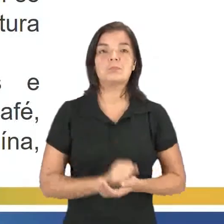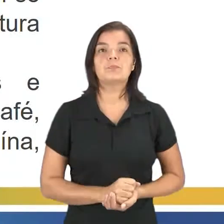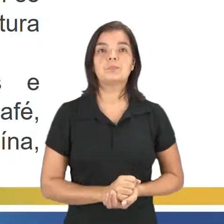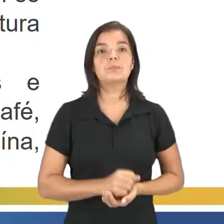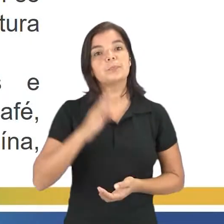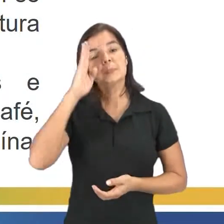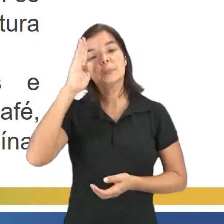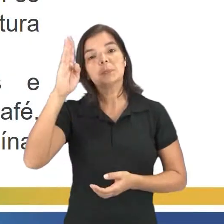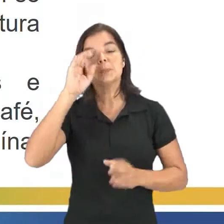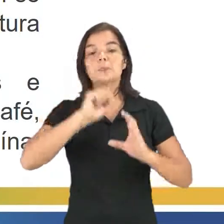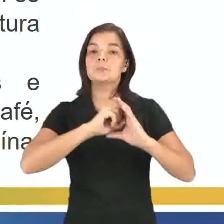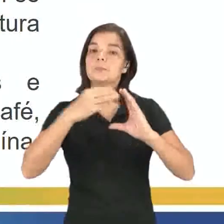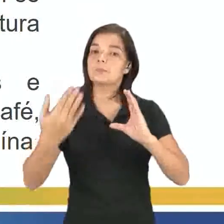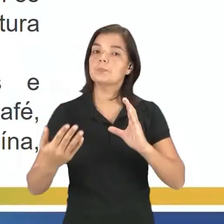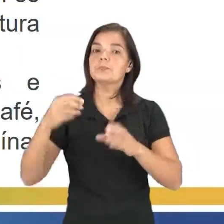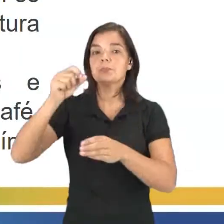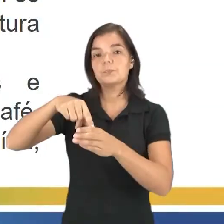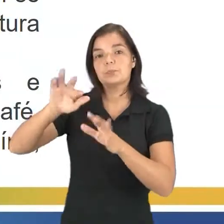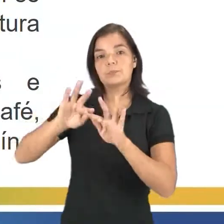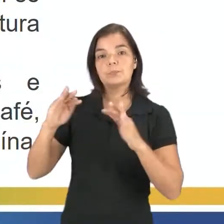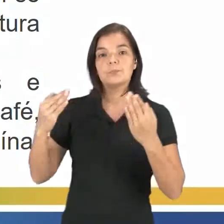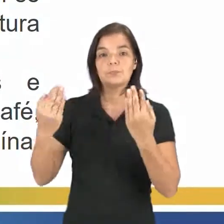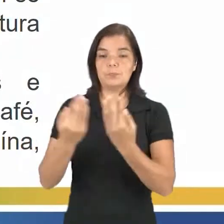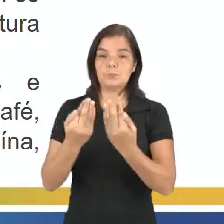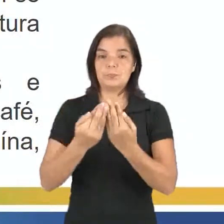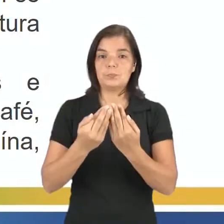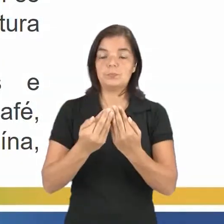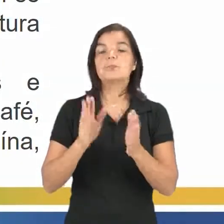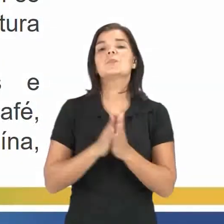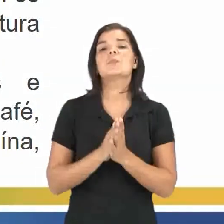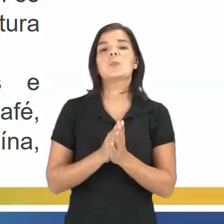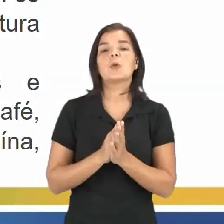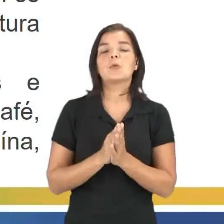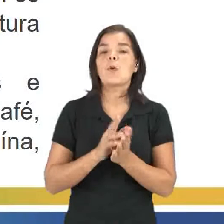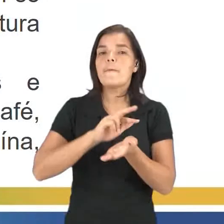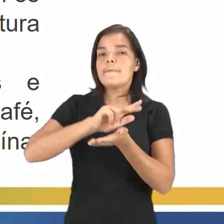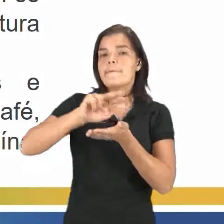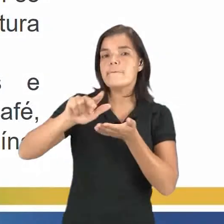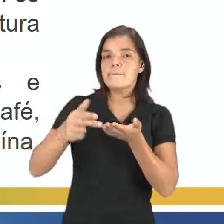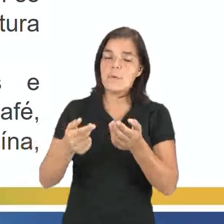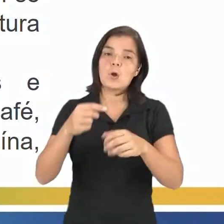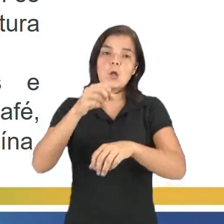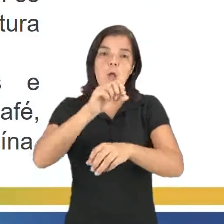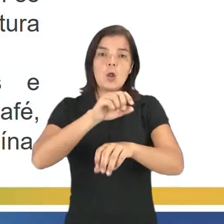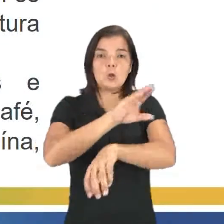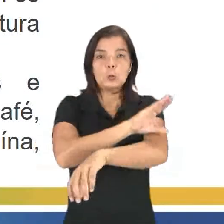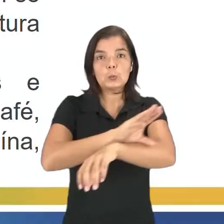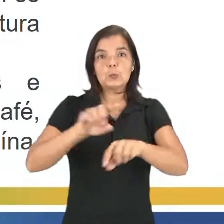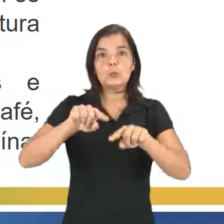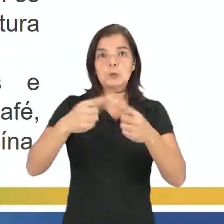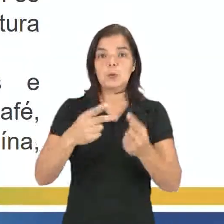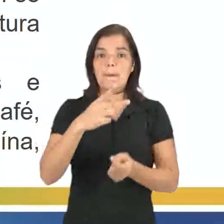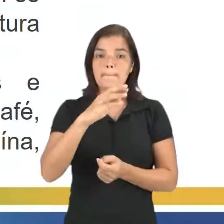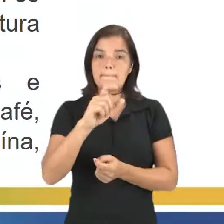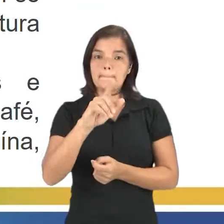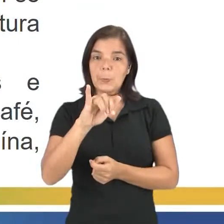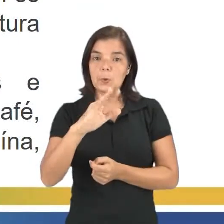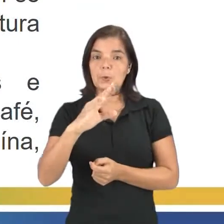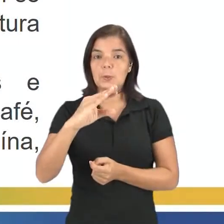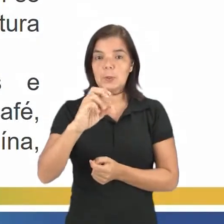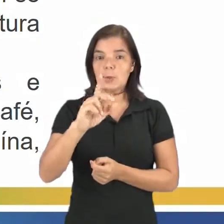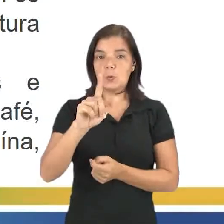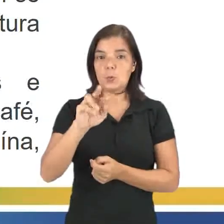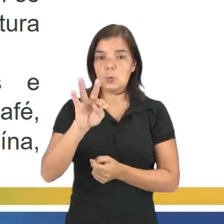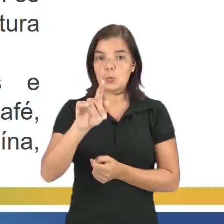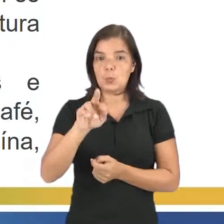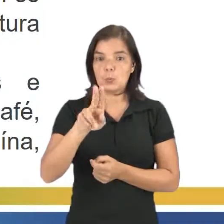A principal característica da agricultura familiar está associada à policultura. O que é a policultura, né? Quando a gente fala de policultura, a gente